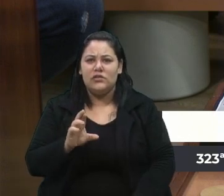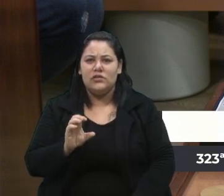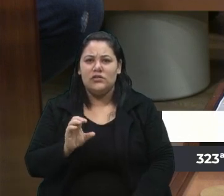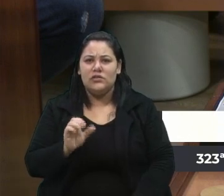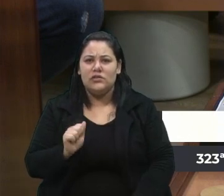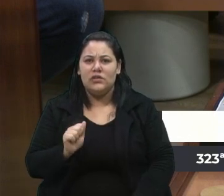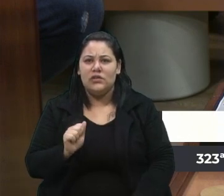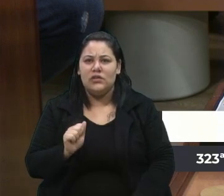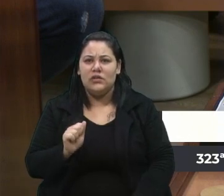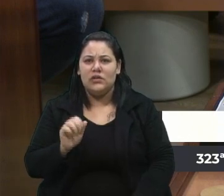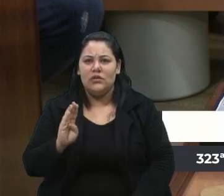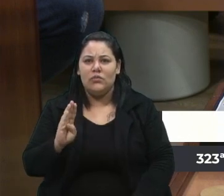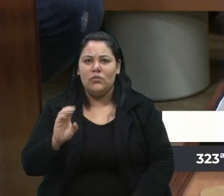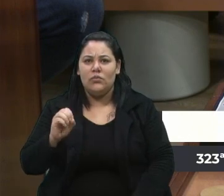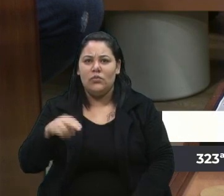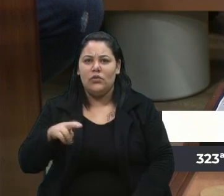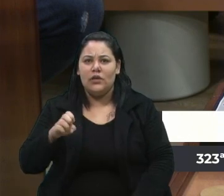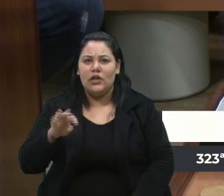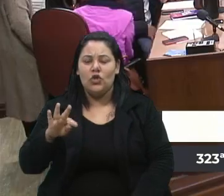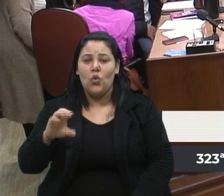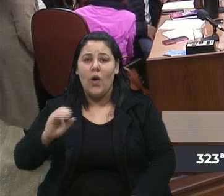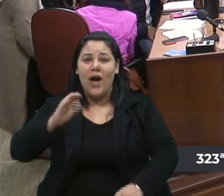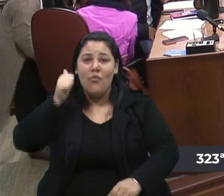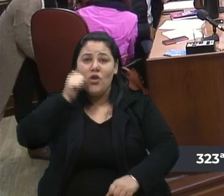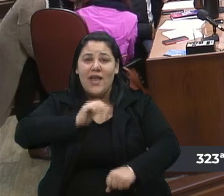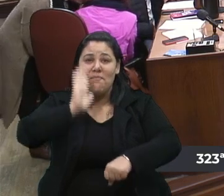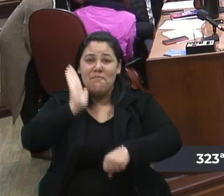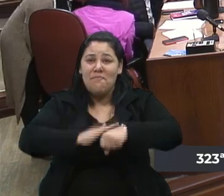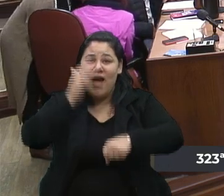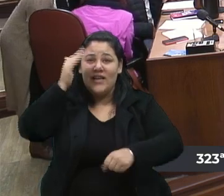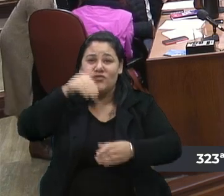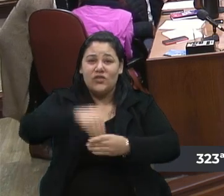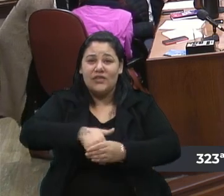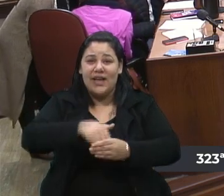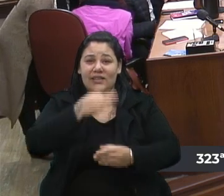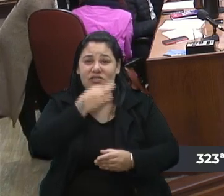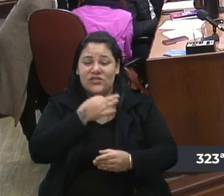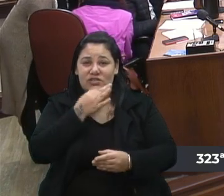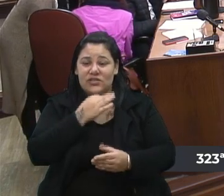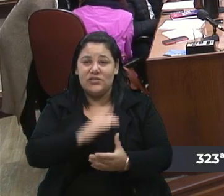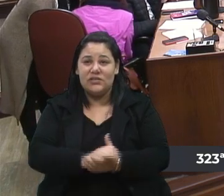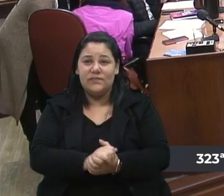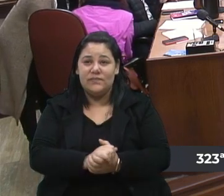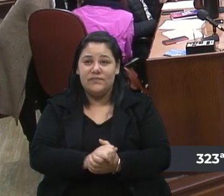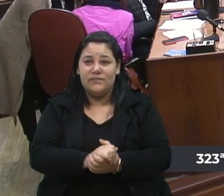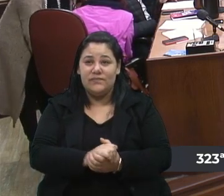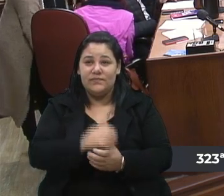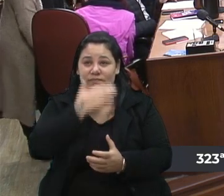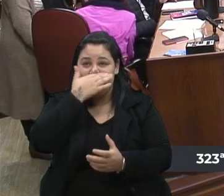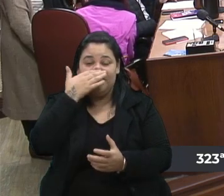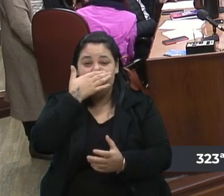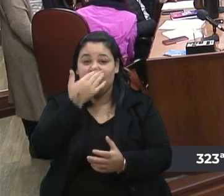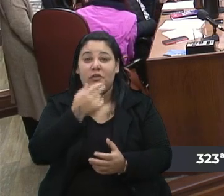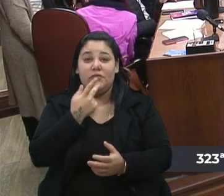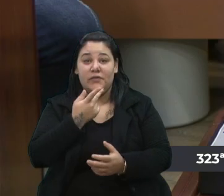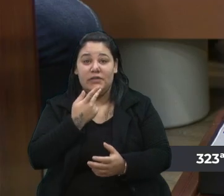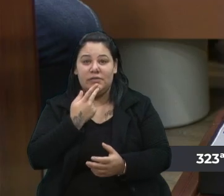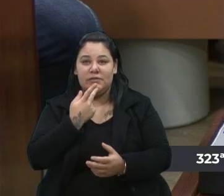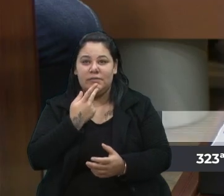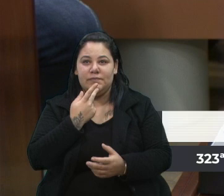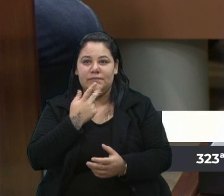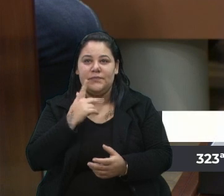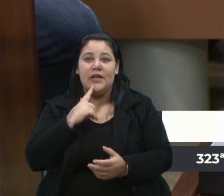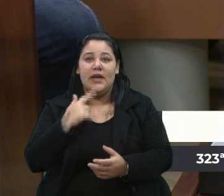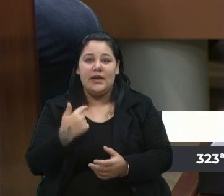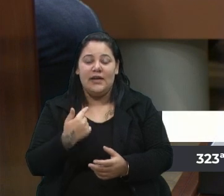votada de Caxias do Sul eu tô falando aqui contra a vontade da Sandra Ela pediu que eu não